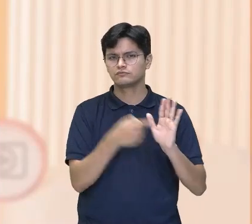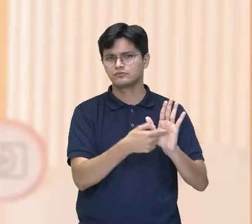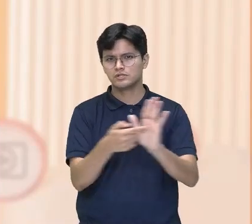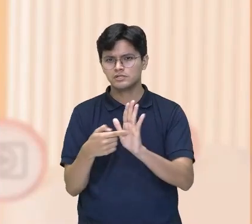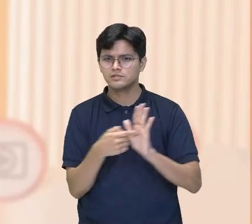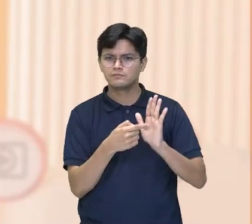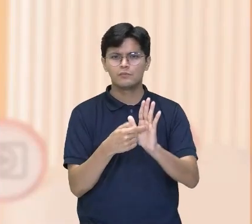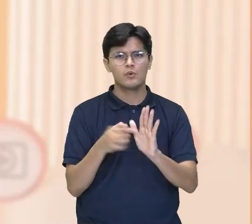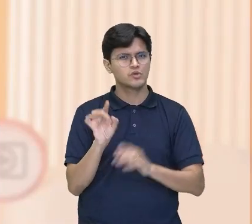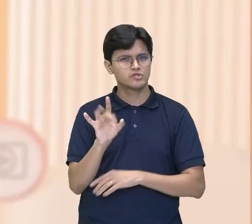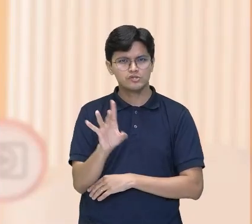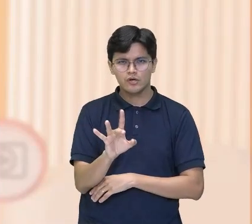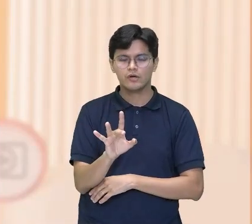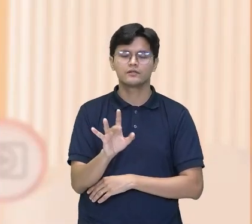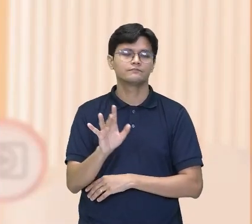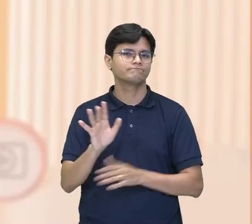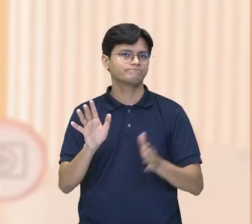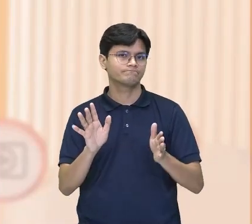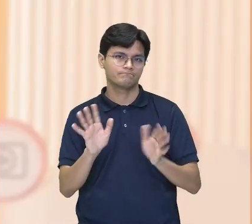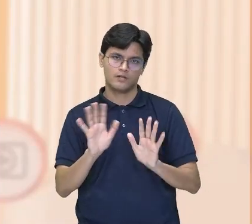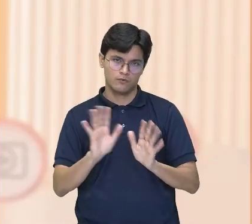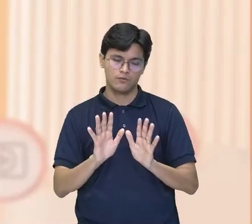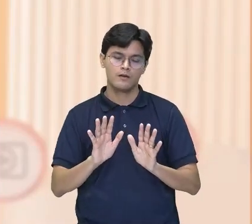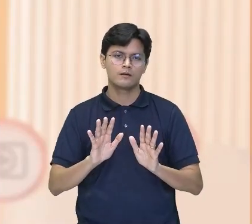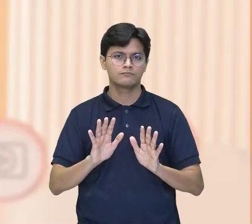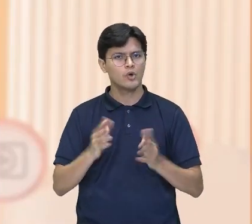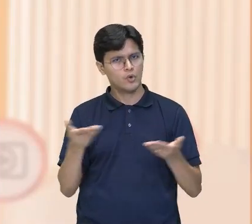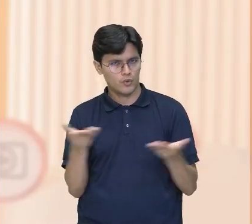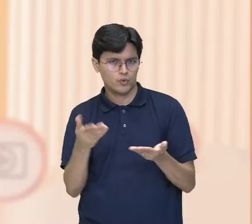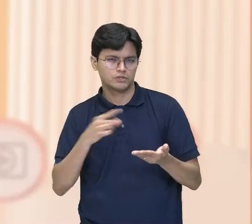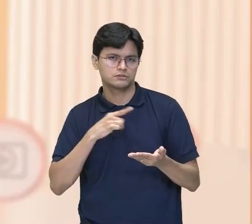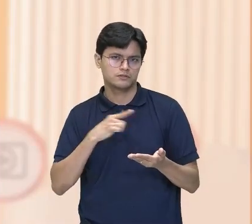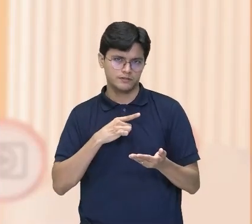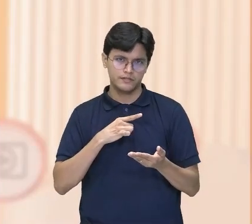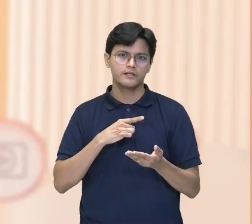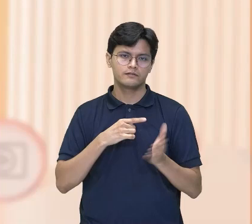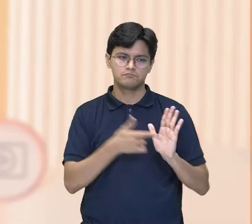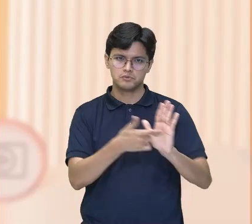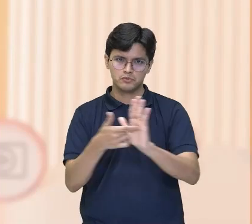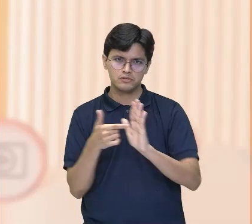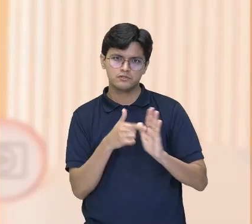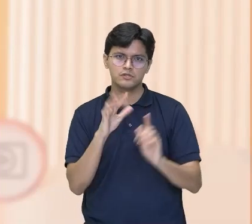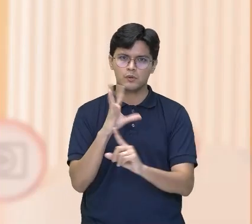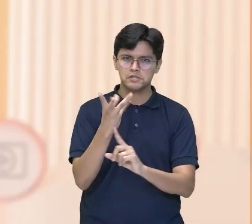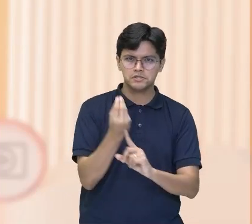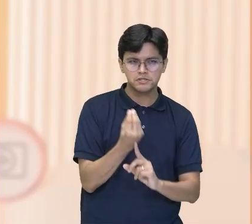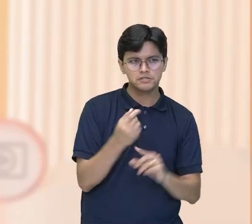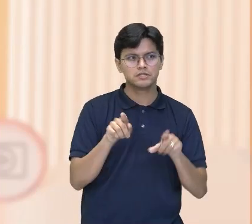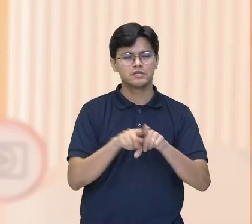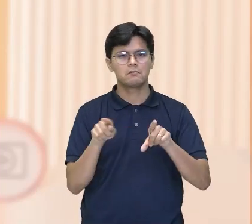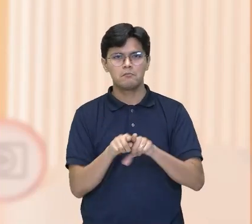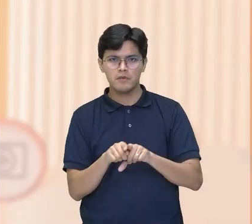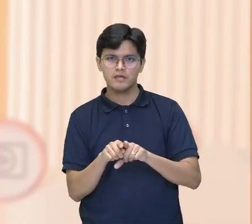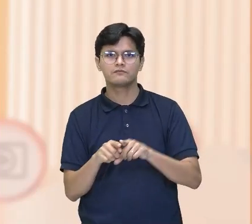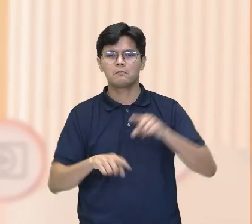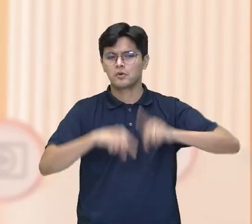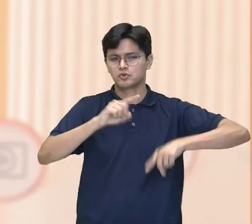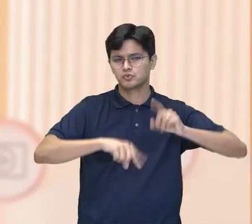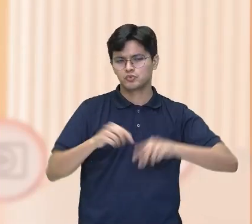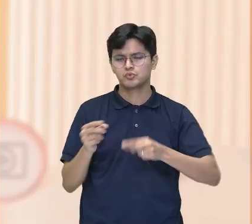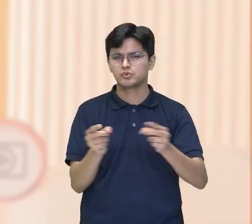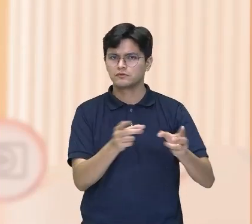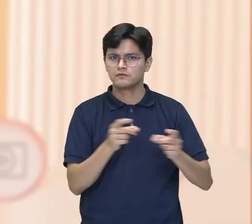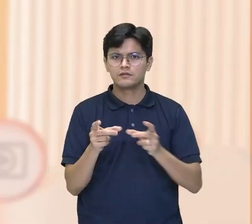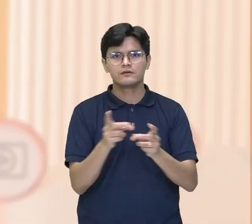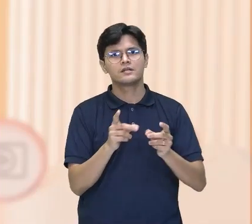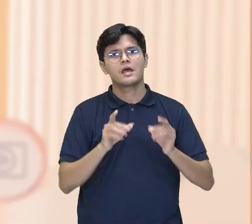que hoje, né, já existem, né, exposições, e é muito bom, né, vendas de produtos, mas quando a